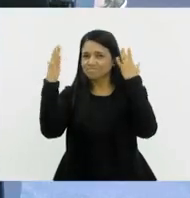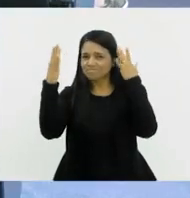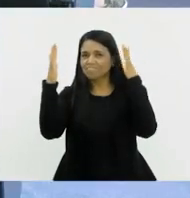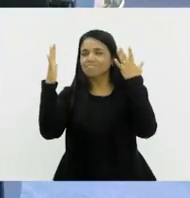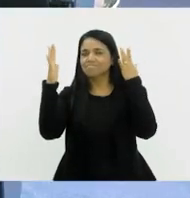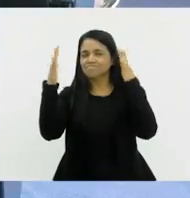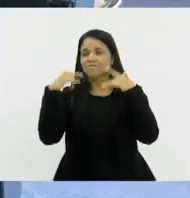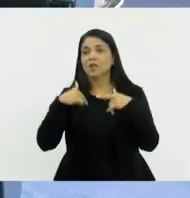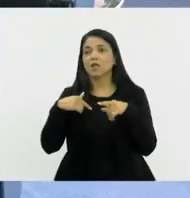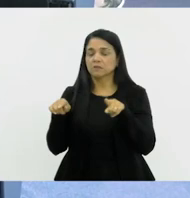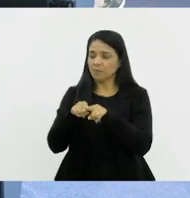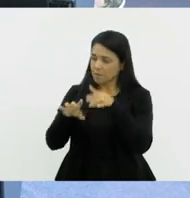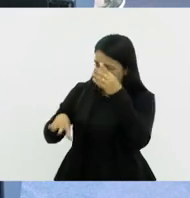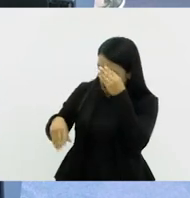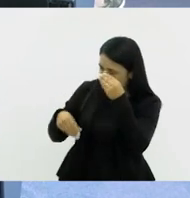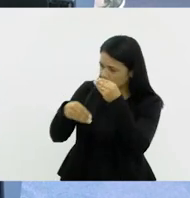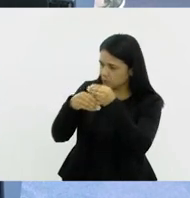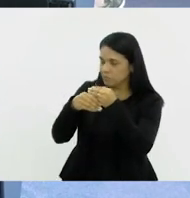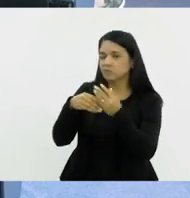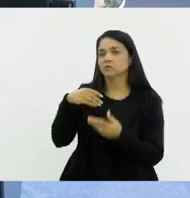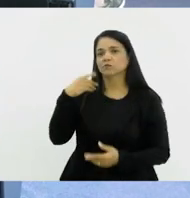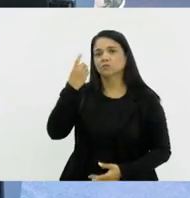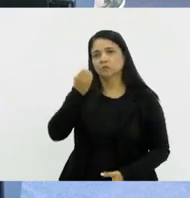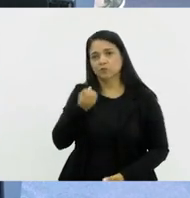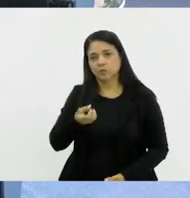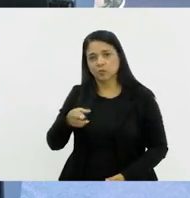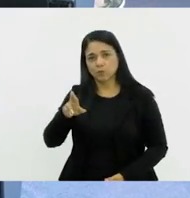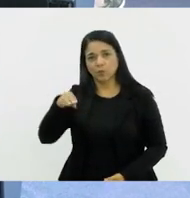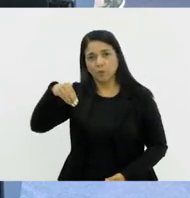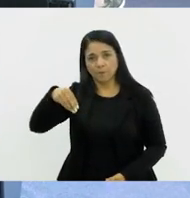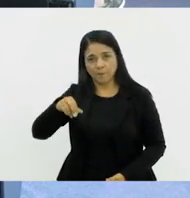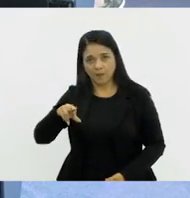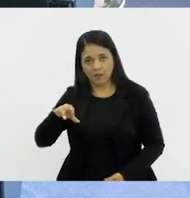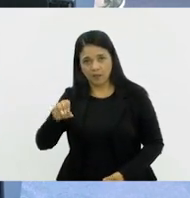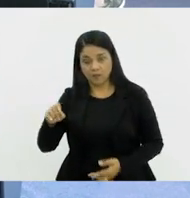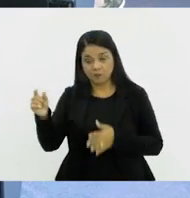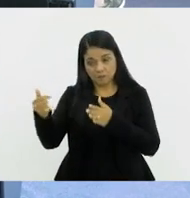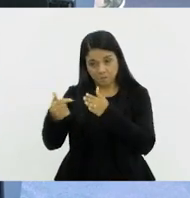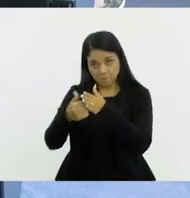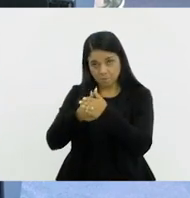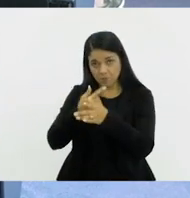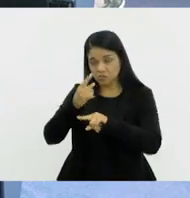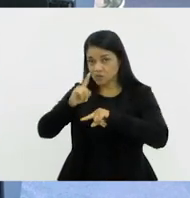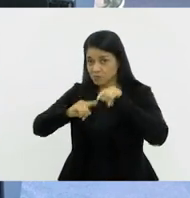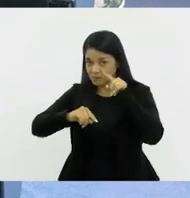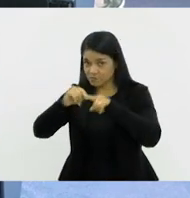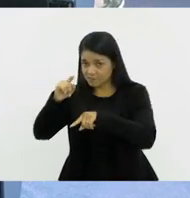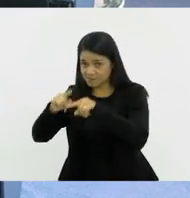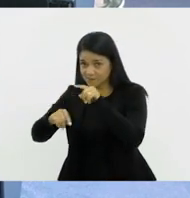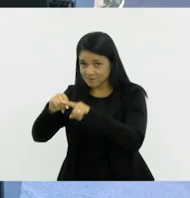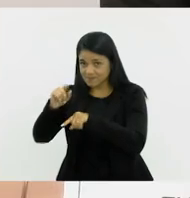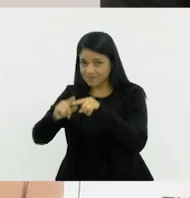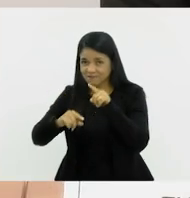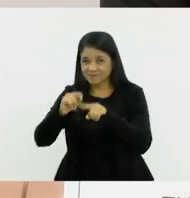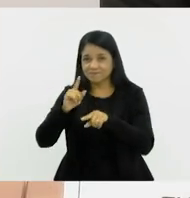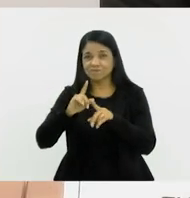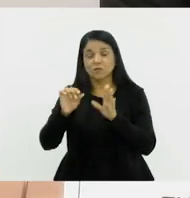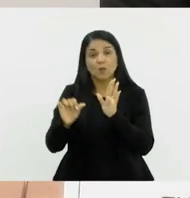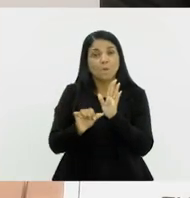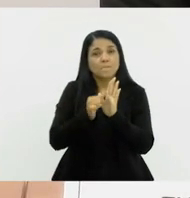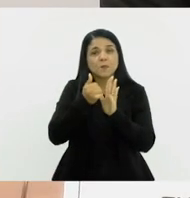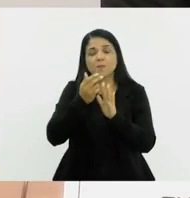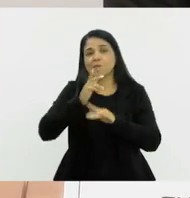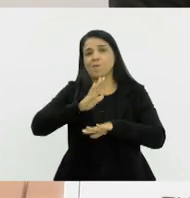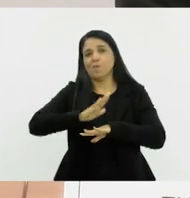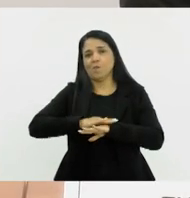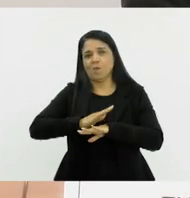Só para contribuir também, doutor Mário, esse questionamento dos equipamentos, desde o primeiro momento,